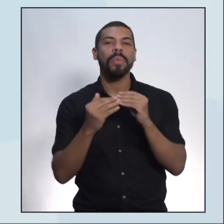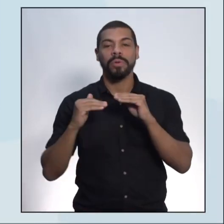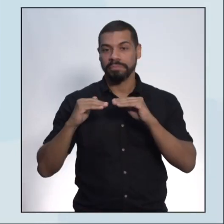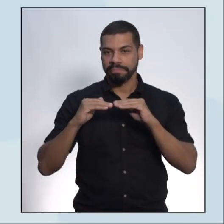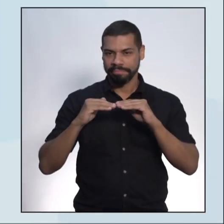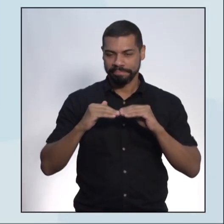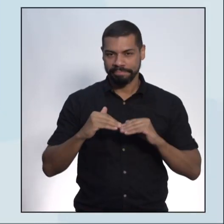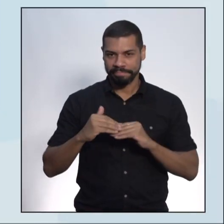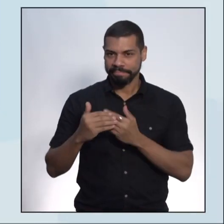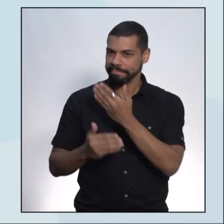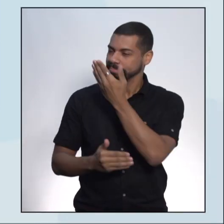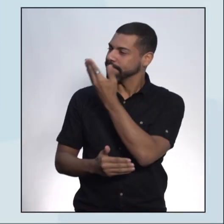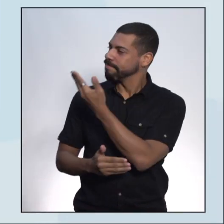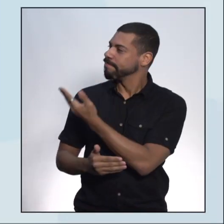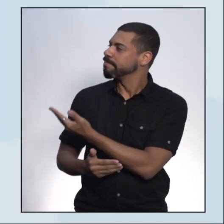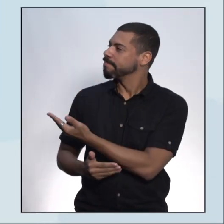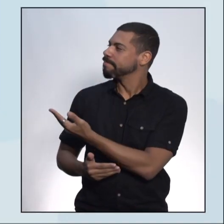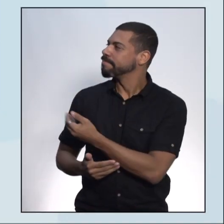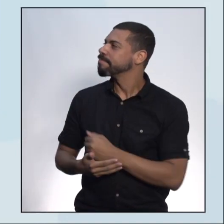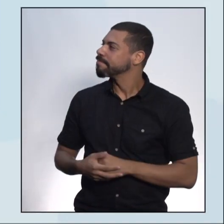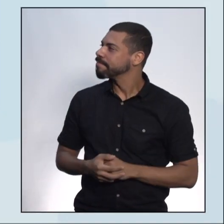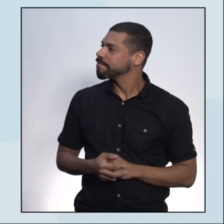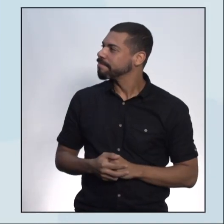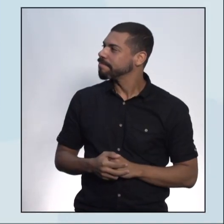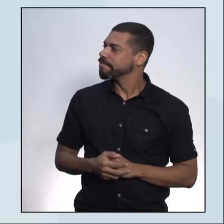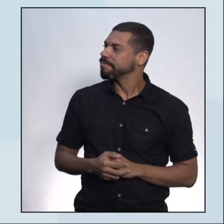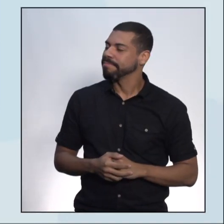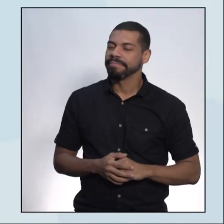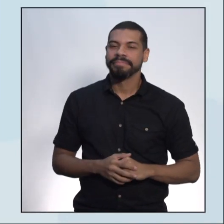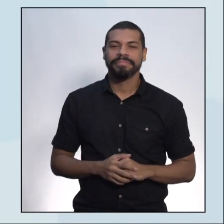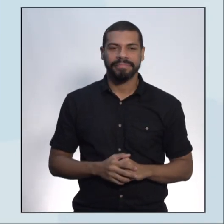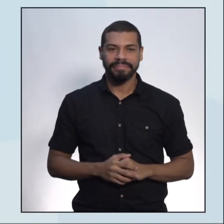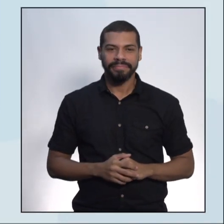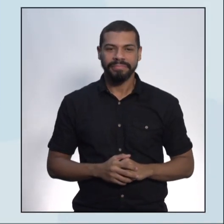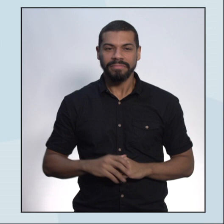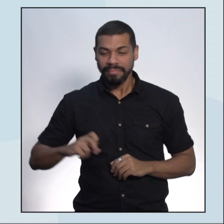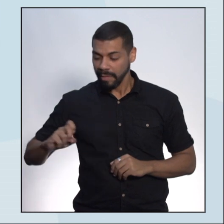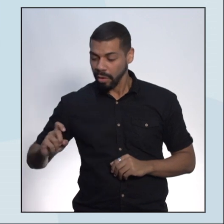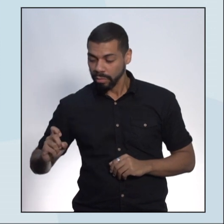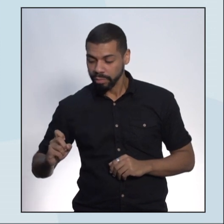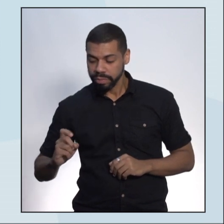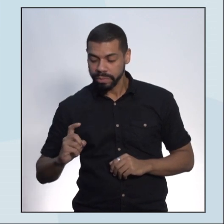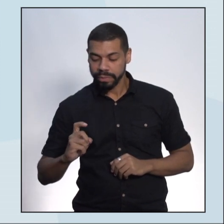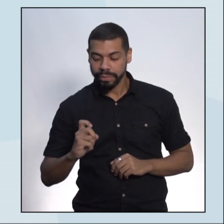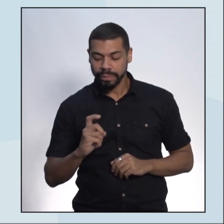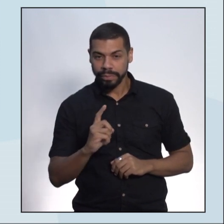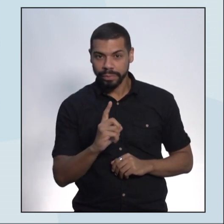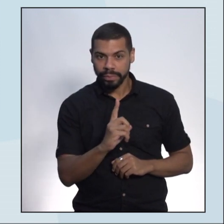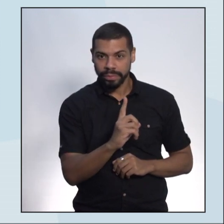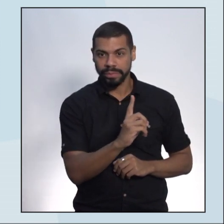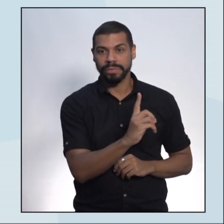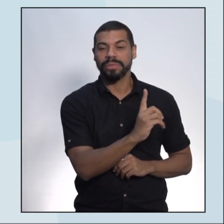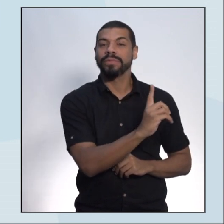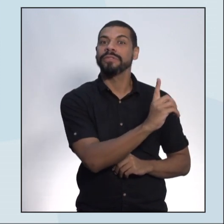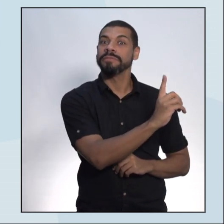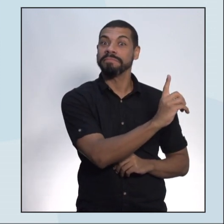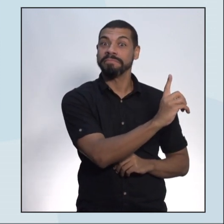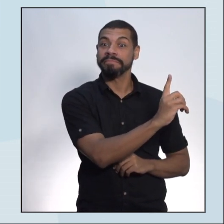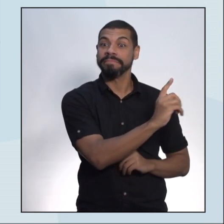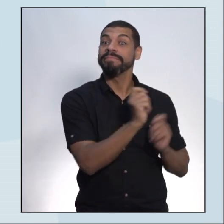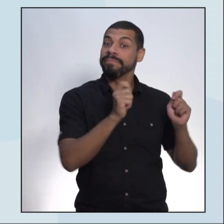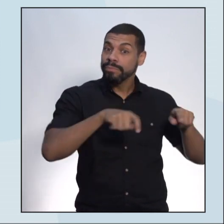criativas há muito tempo atrás, né? Desde o início aí da vida, vamos dizer assim, né? No percurso